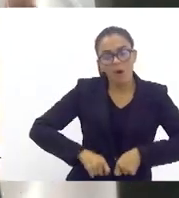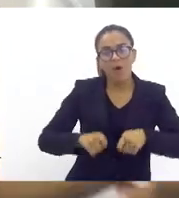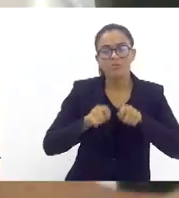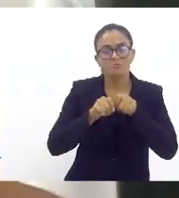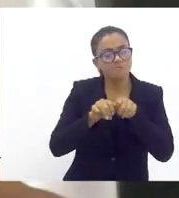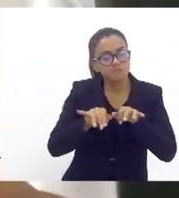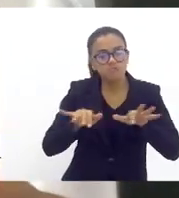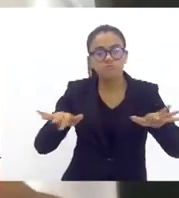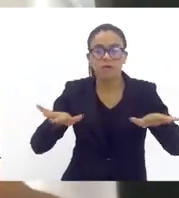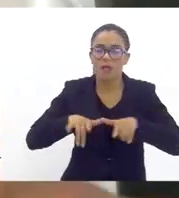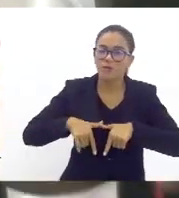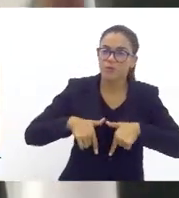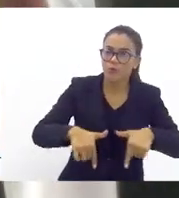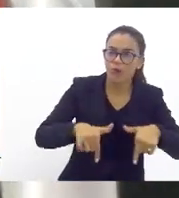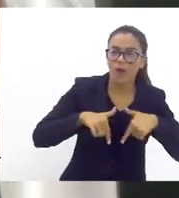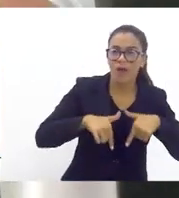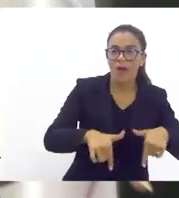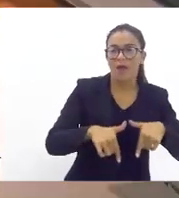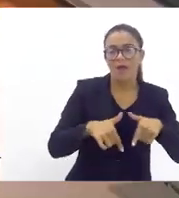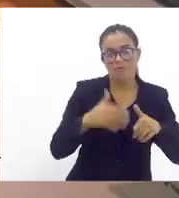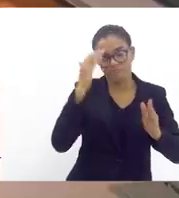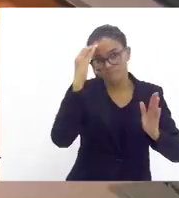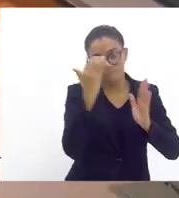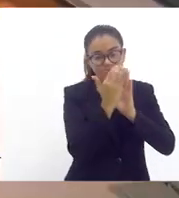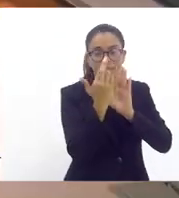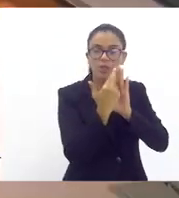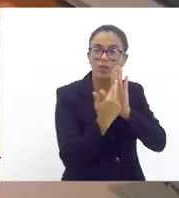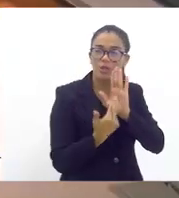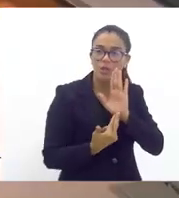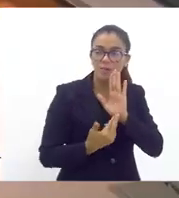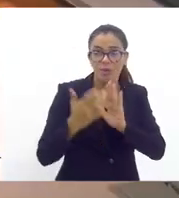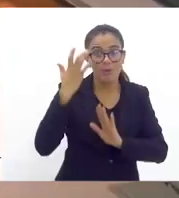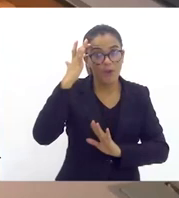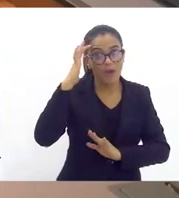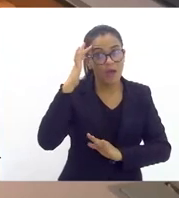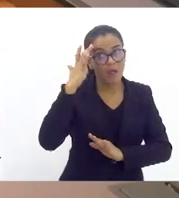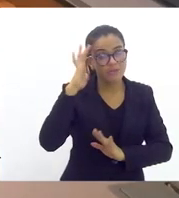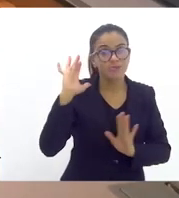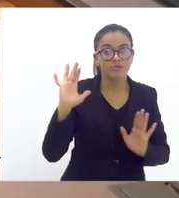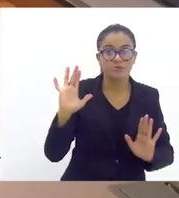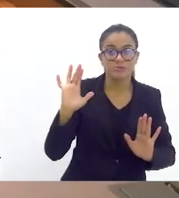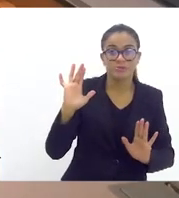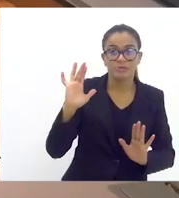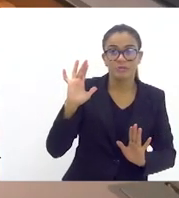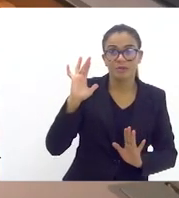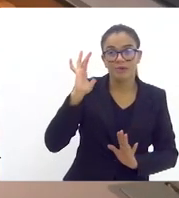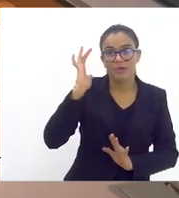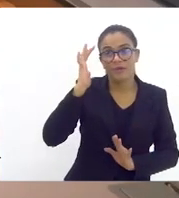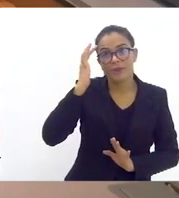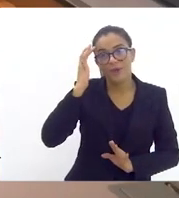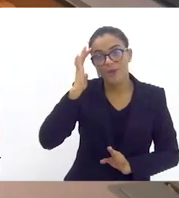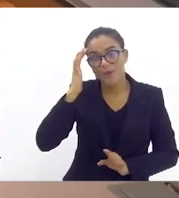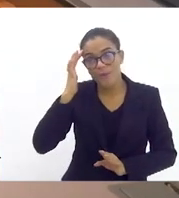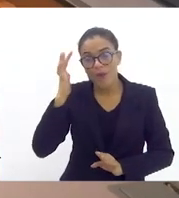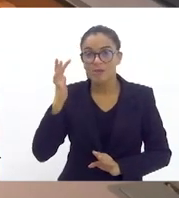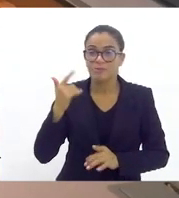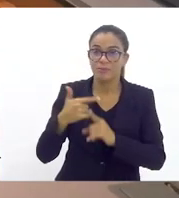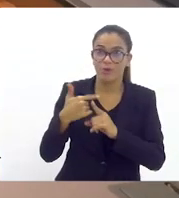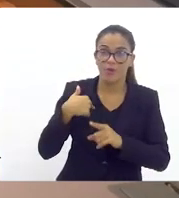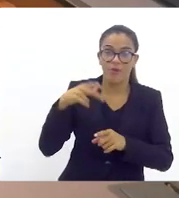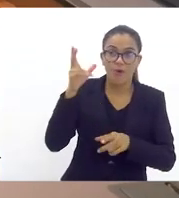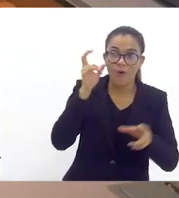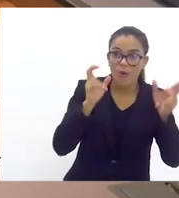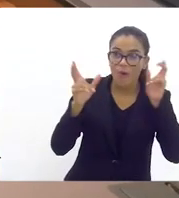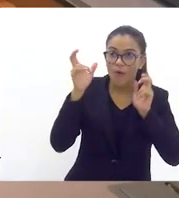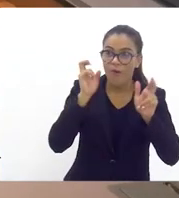atuar no sentido da normatização das empresas. Eu acho, aliás, eu tenho a convicção, pelo que eu ouvi aqui, forma-se